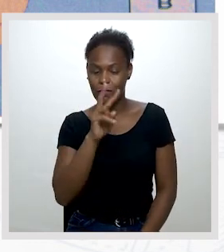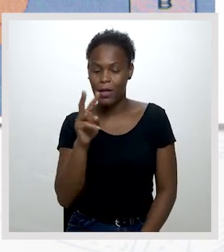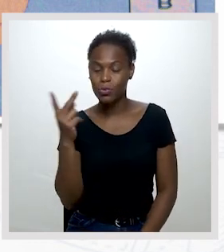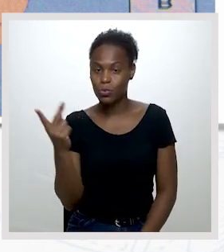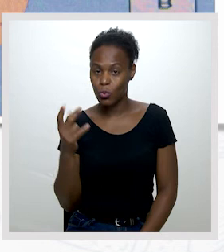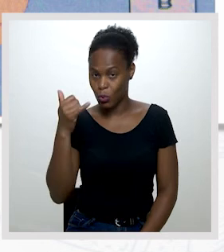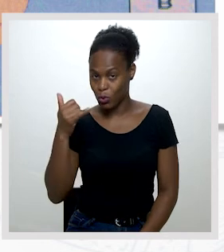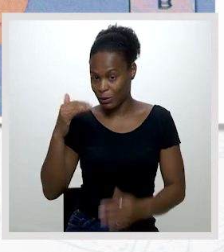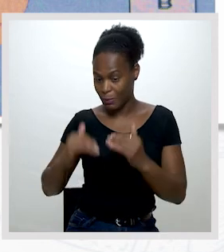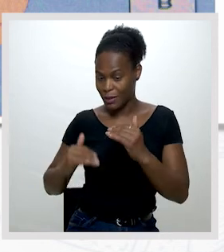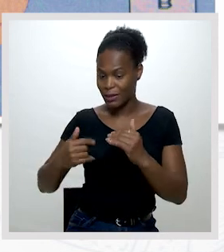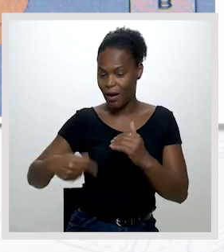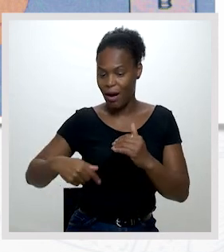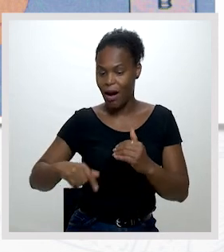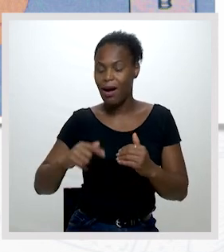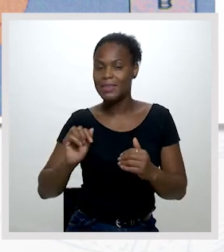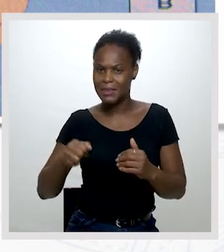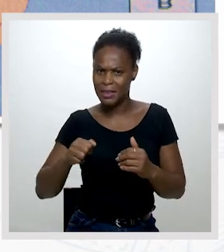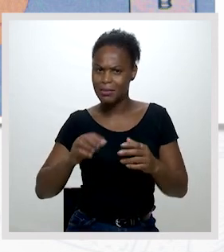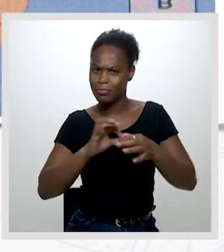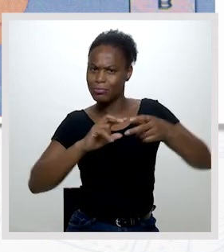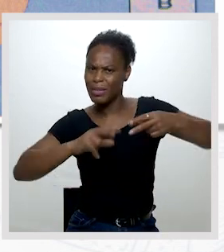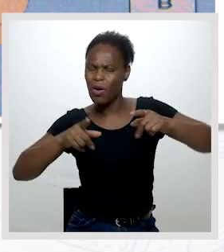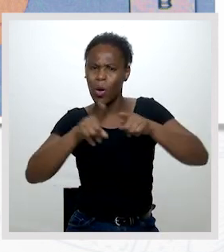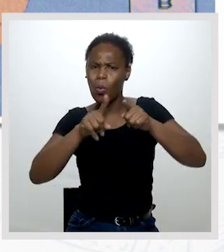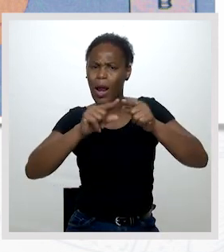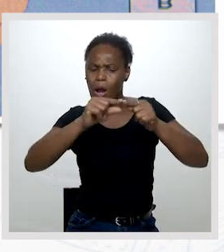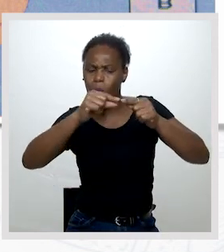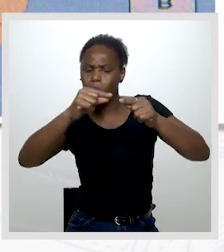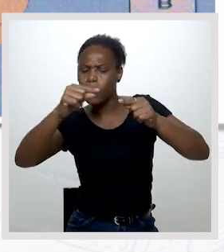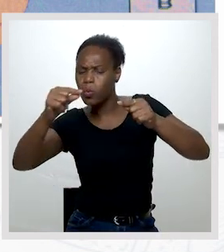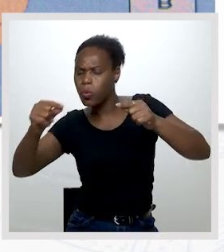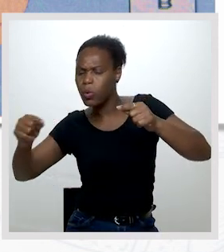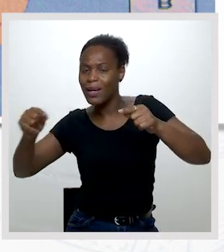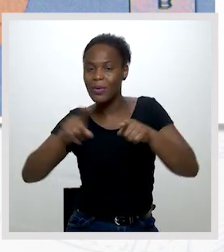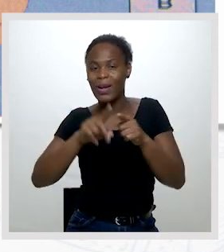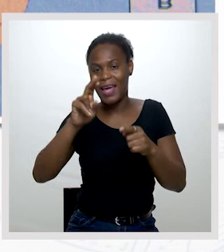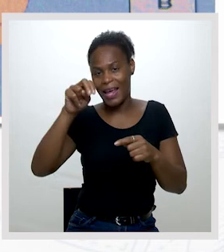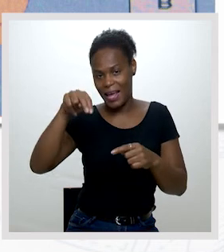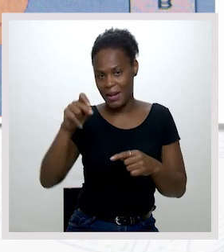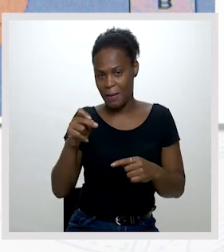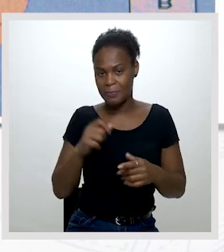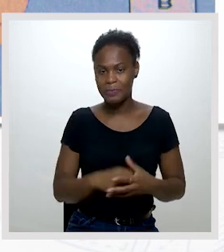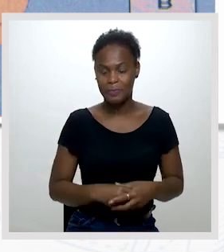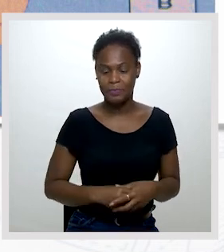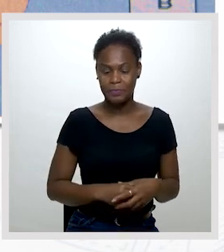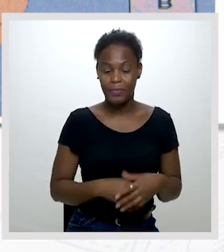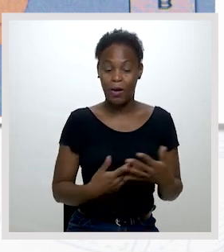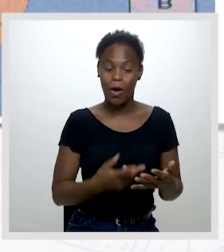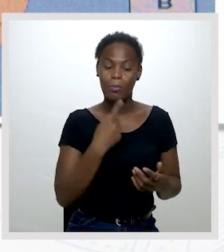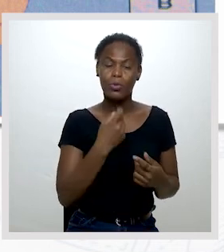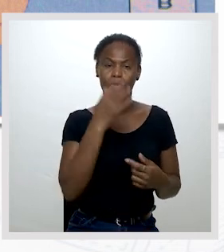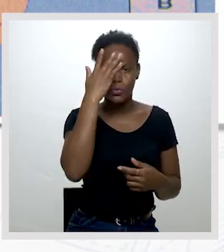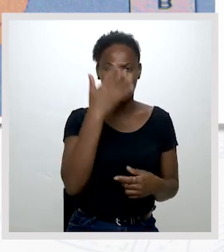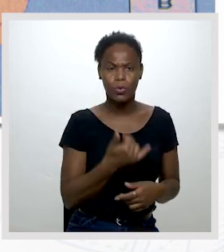ver aqui o 2, por baixo tem ali uma molécula parecida com uma linha, não é? Que são as moléculas de RNA.